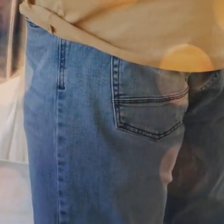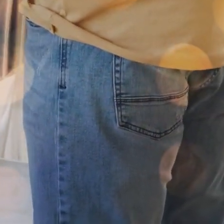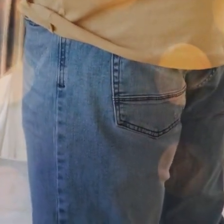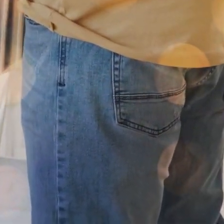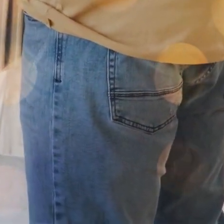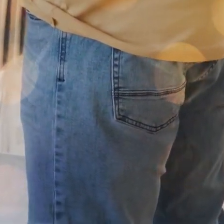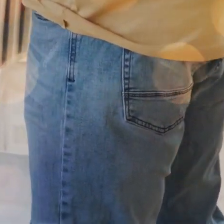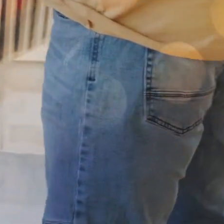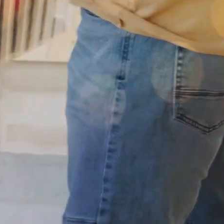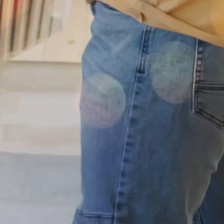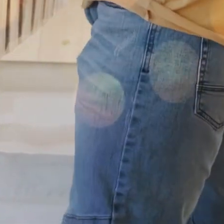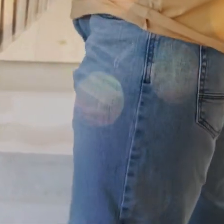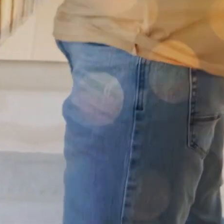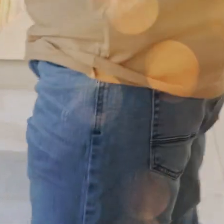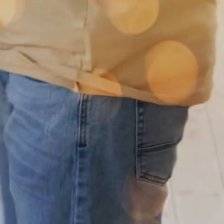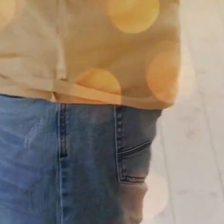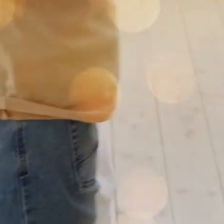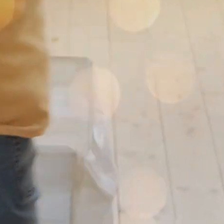da ação